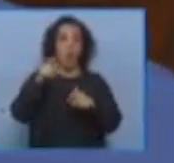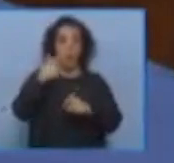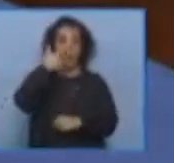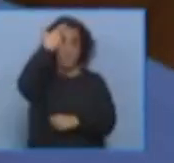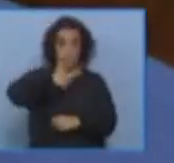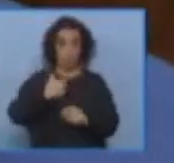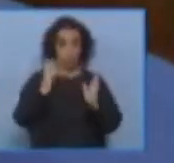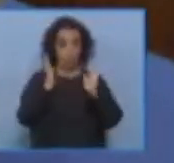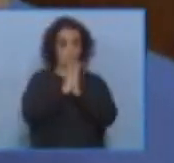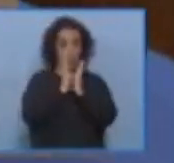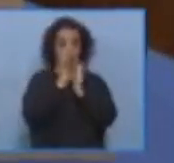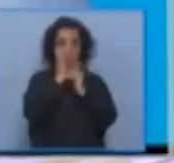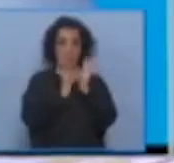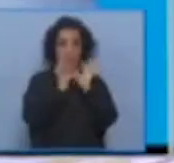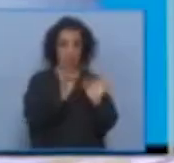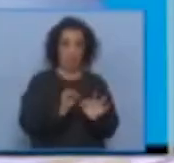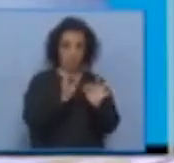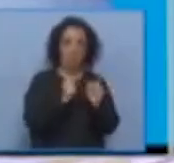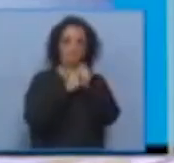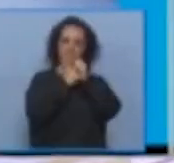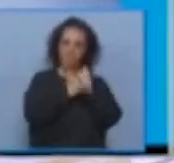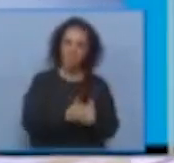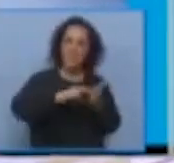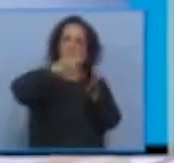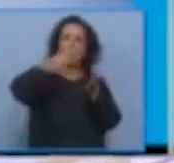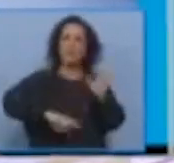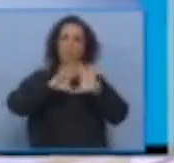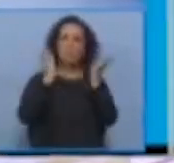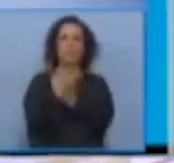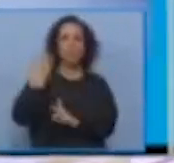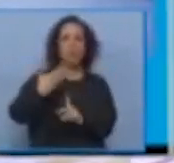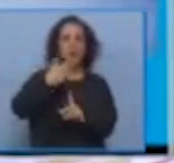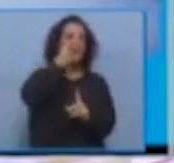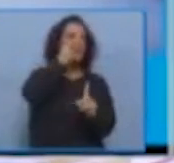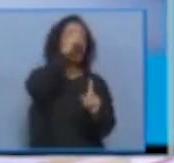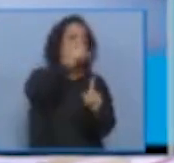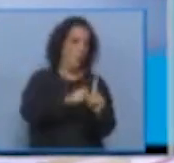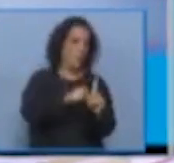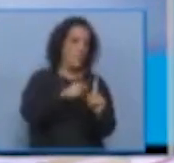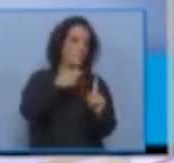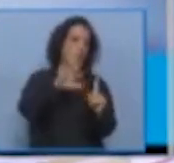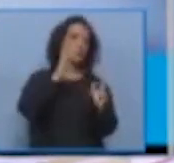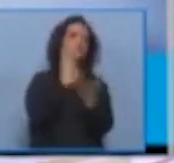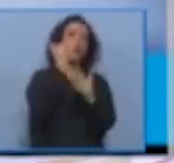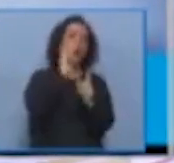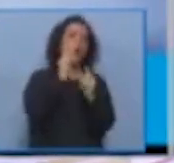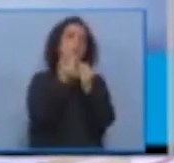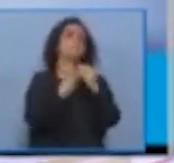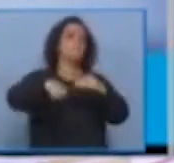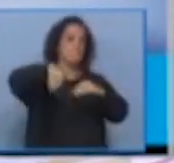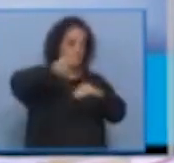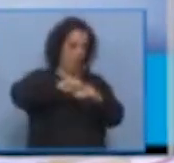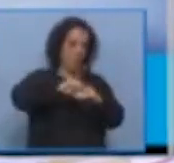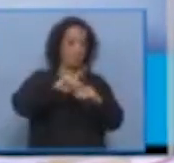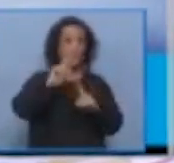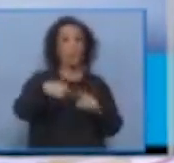cumpre toda a Declaração Universal dos Direitos do Homem, mas vai além da Declaração Universal dos Direitos do Homem, porque no